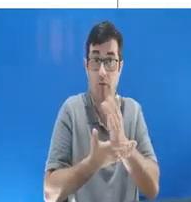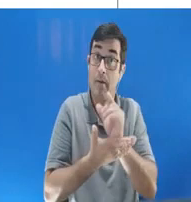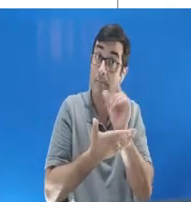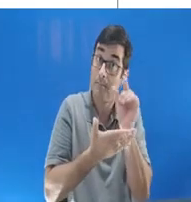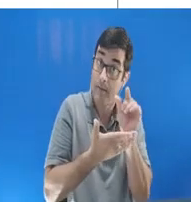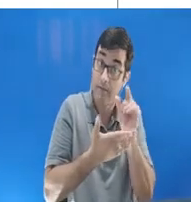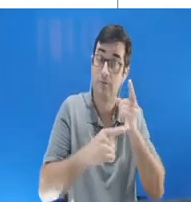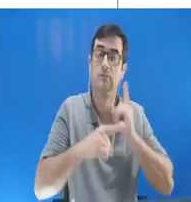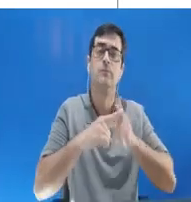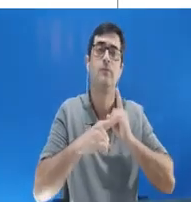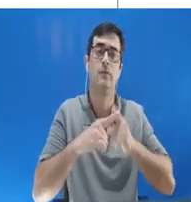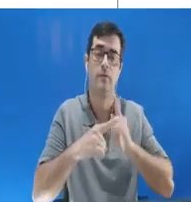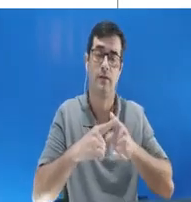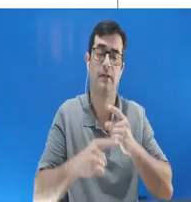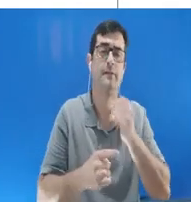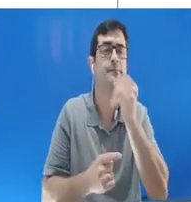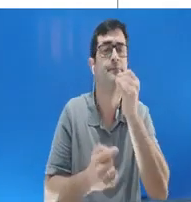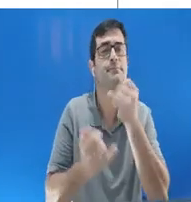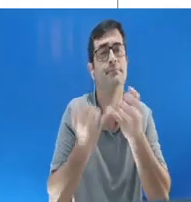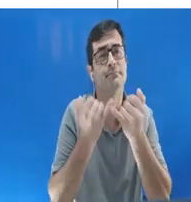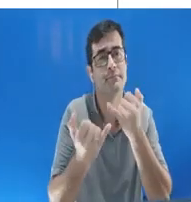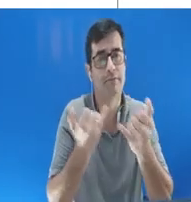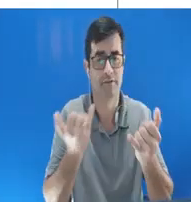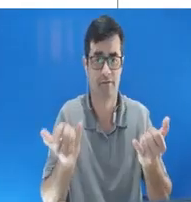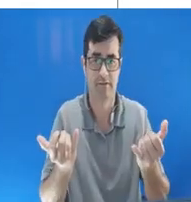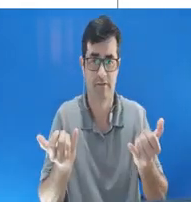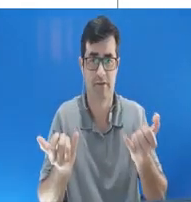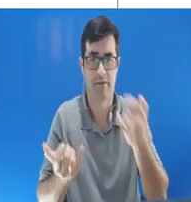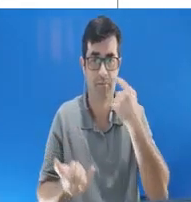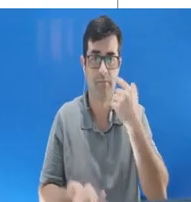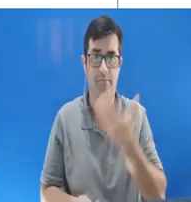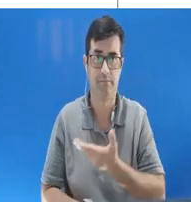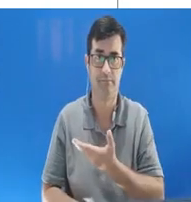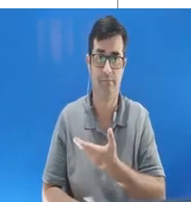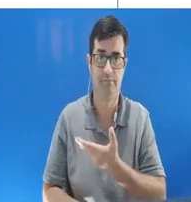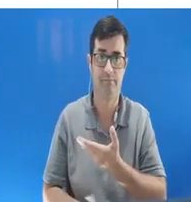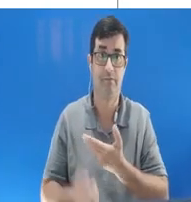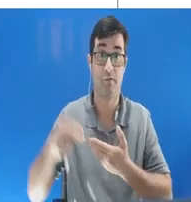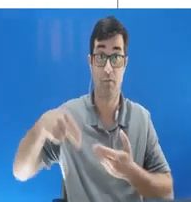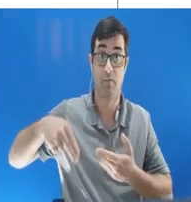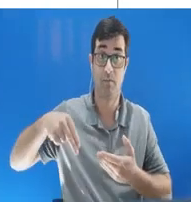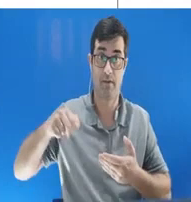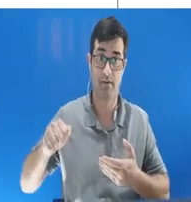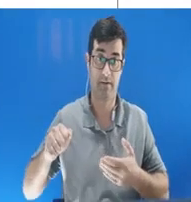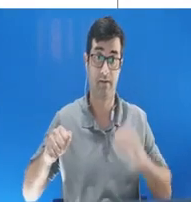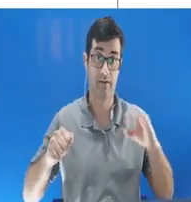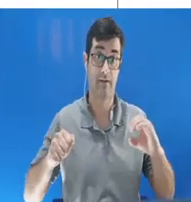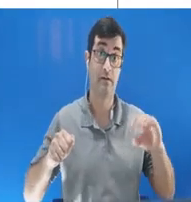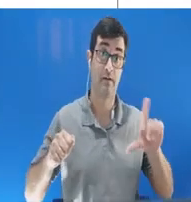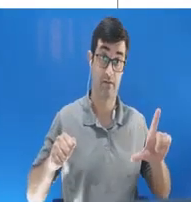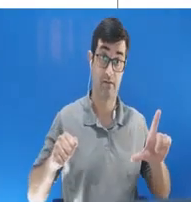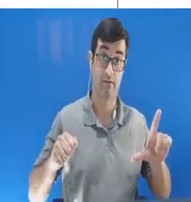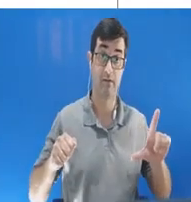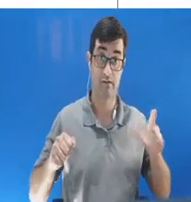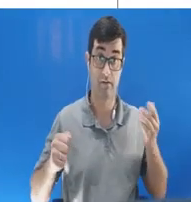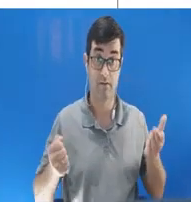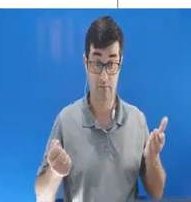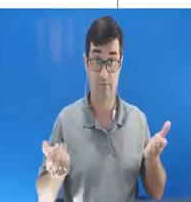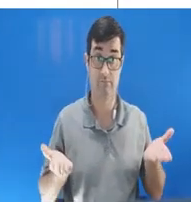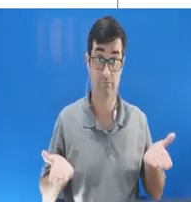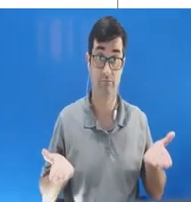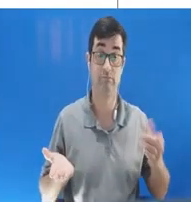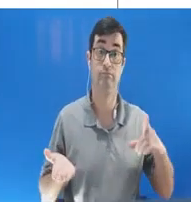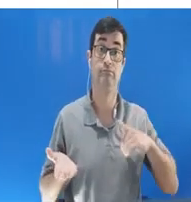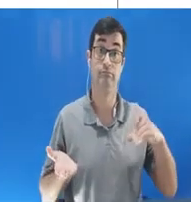sua parte? Por quê? Porque se eu tiver, por exemplo, aqui no caso do cloreto de sódio, né? O cloreto